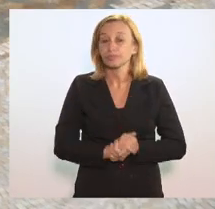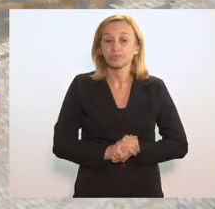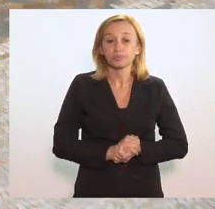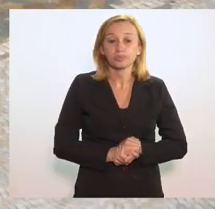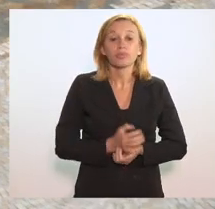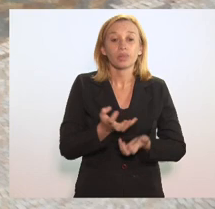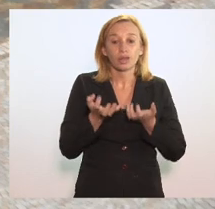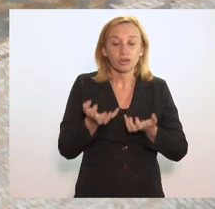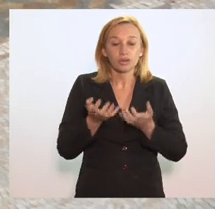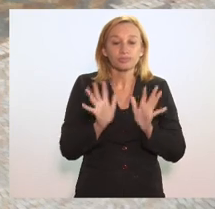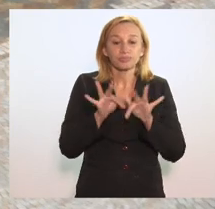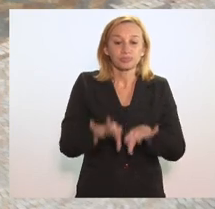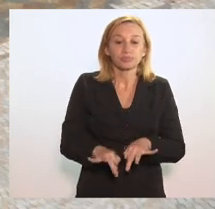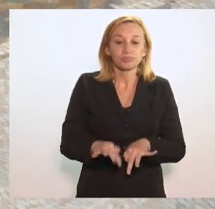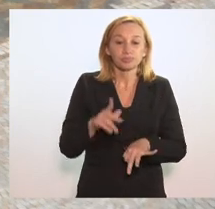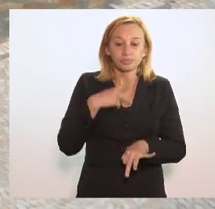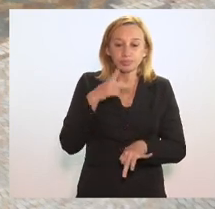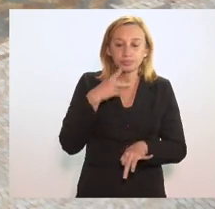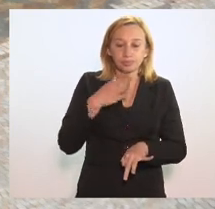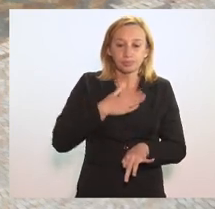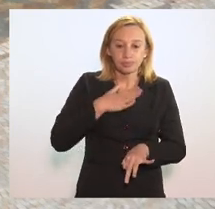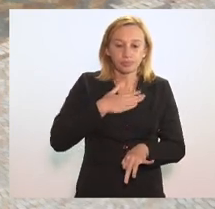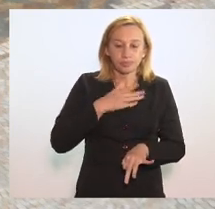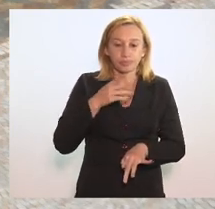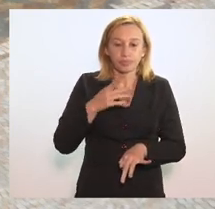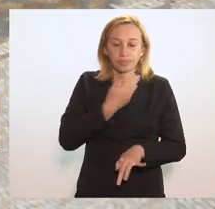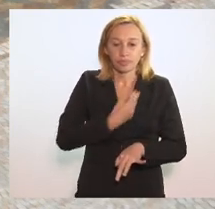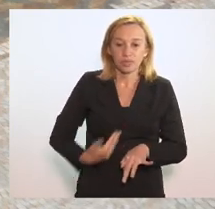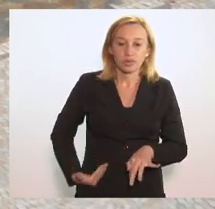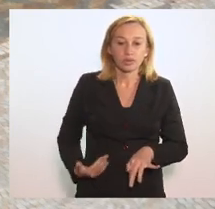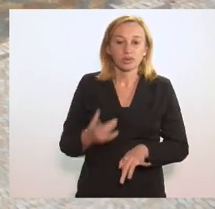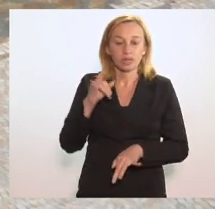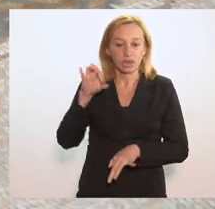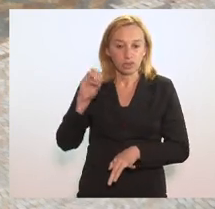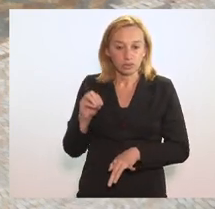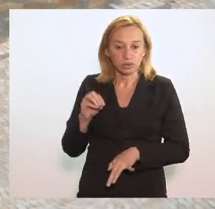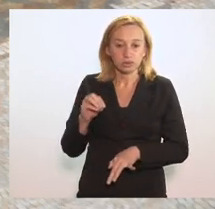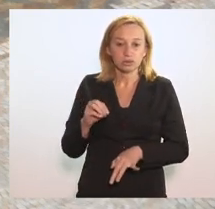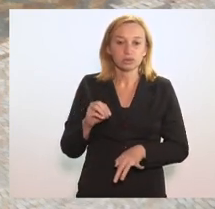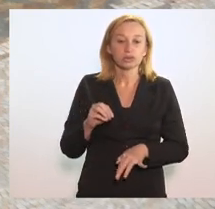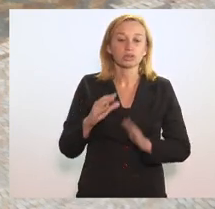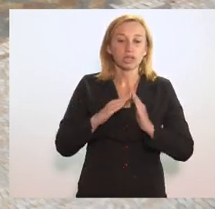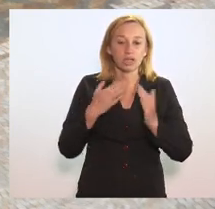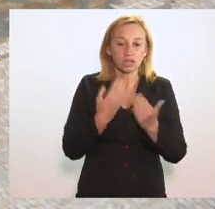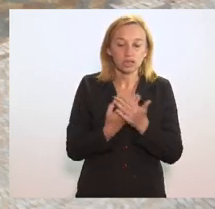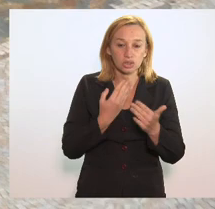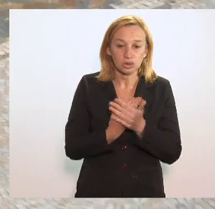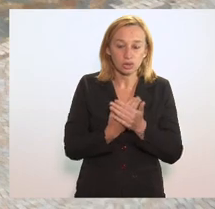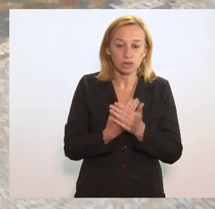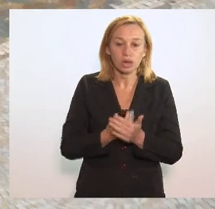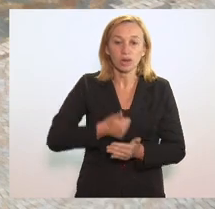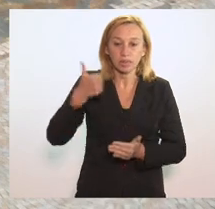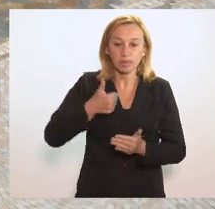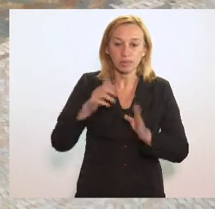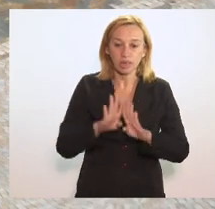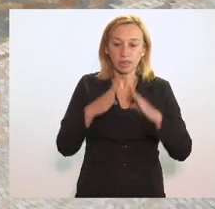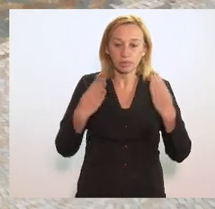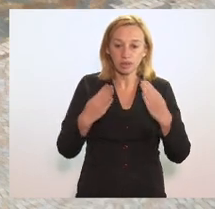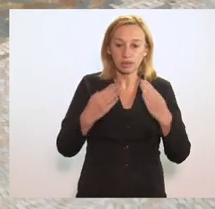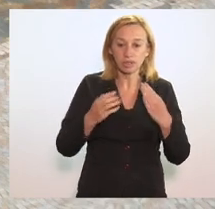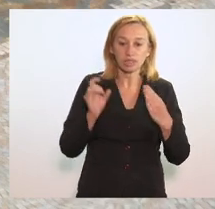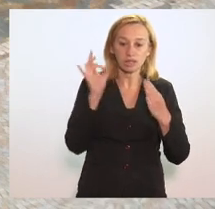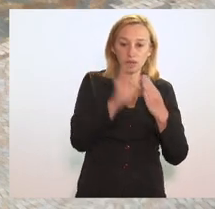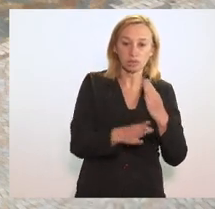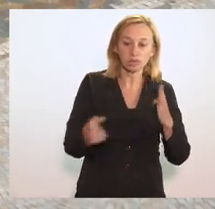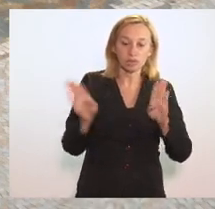Eu quero terminar minha fala dizendo o que disse o governador Cláudio Castro: a escola será a primeira a abrir e a